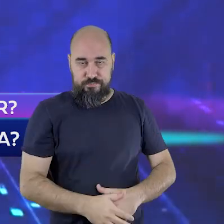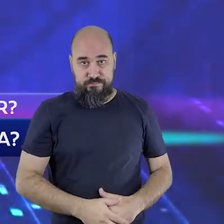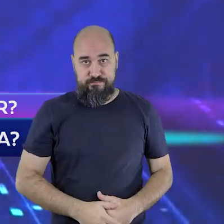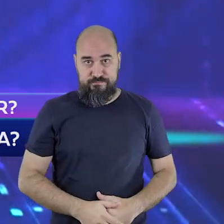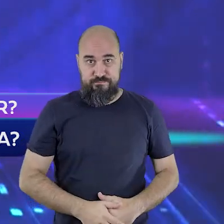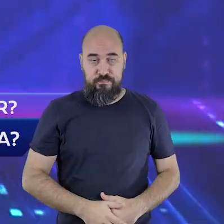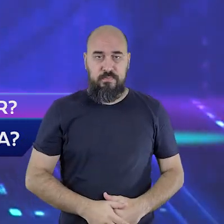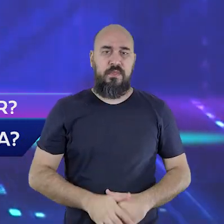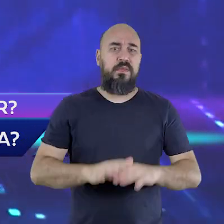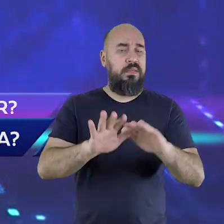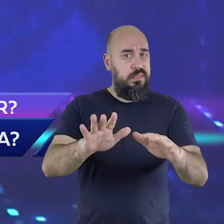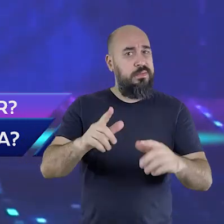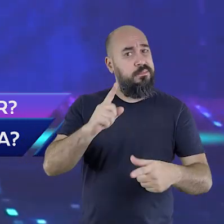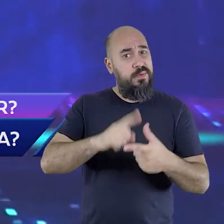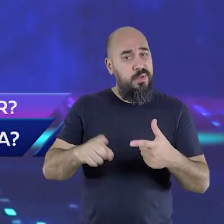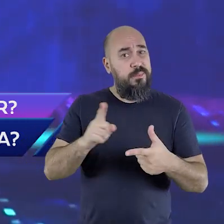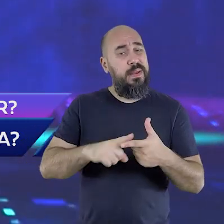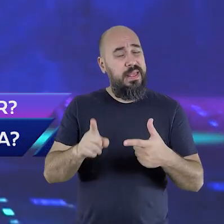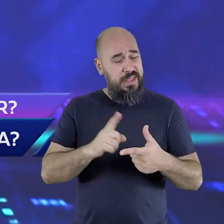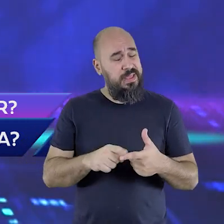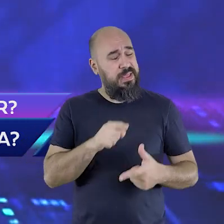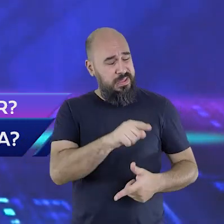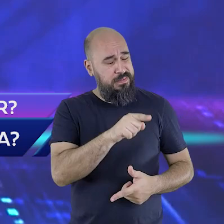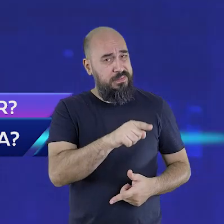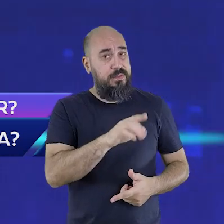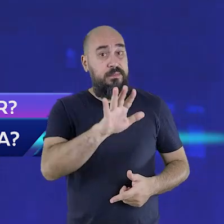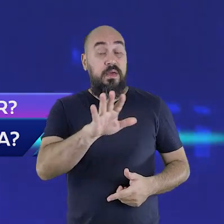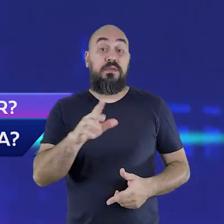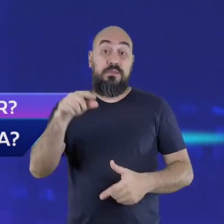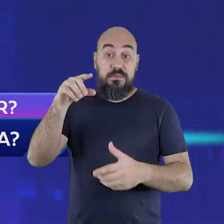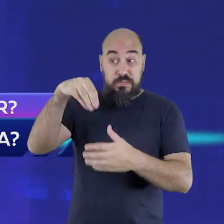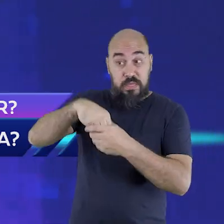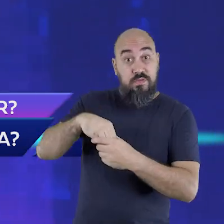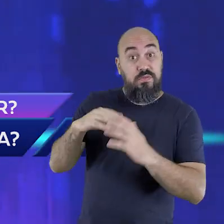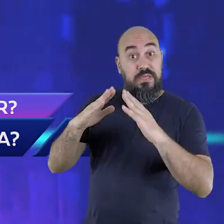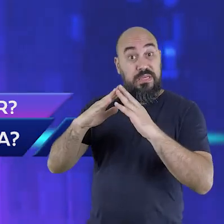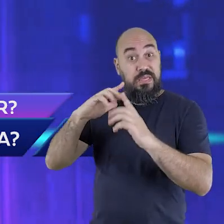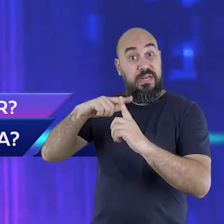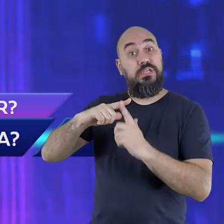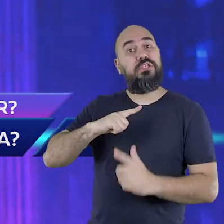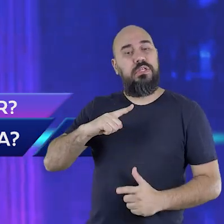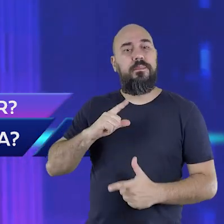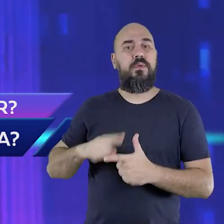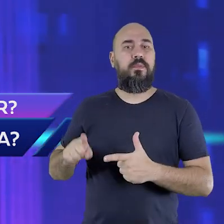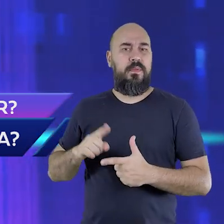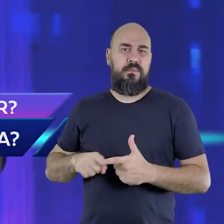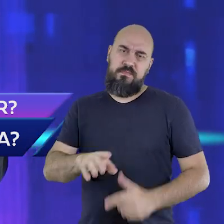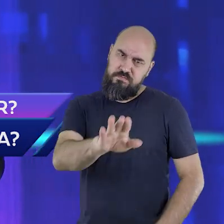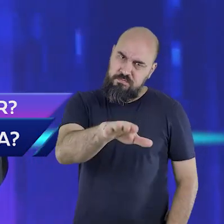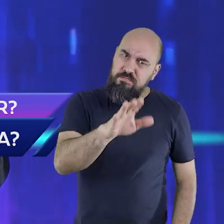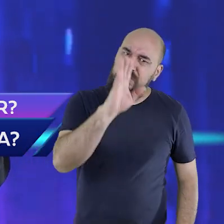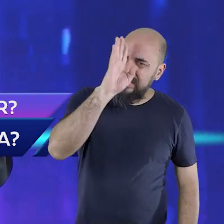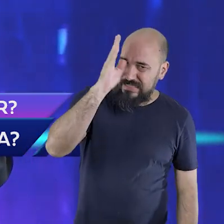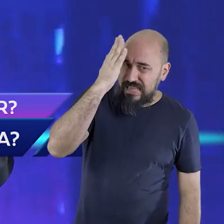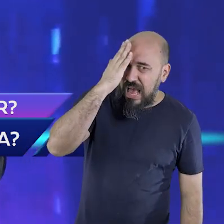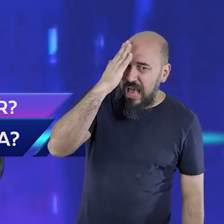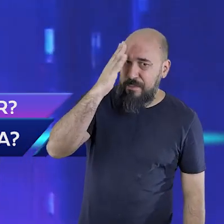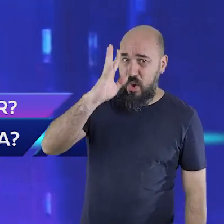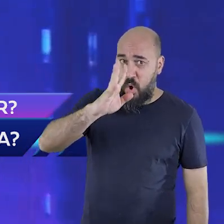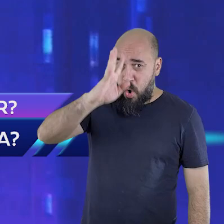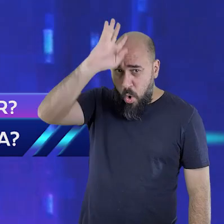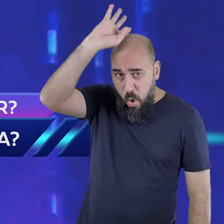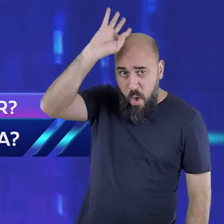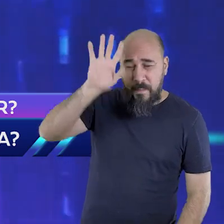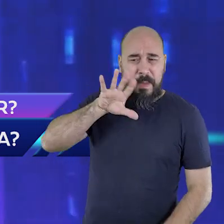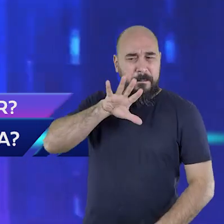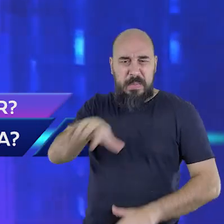haveria um problema interno. Roma perseguiu e matou muitos cristãos, mas